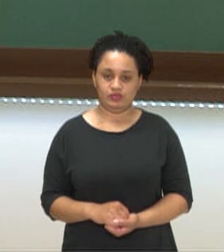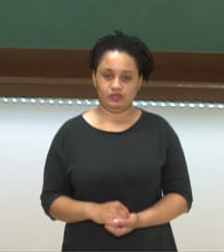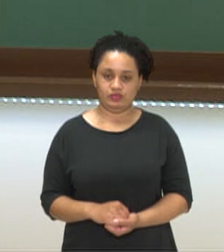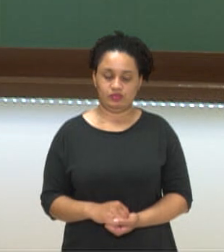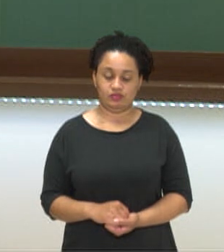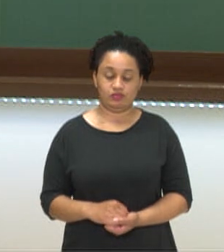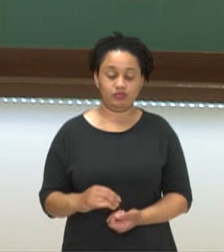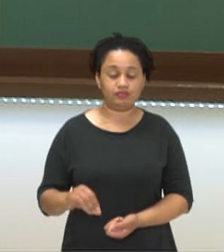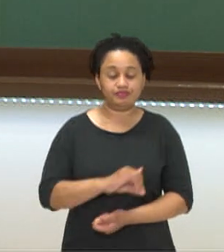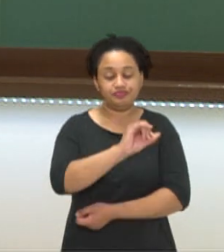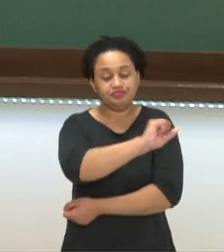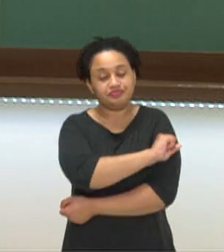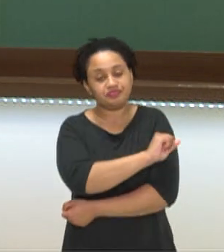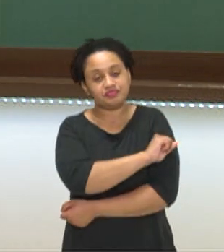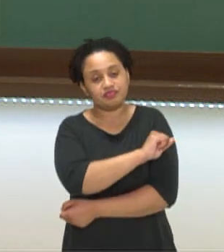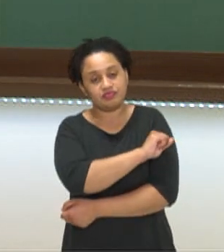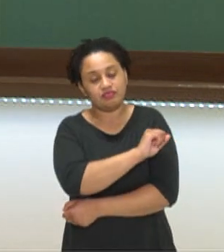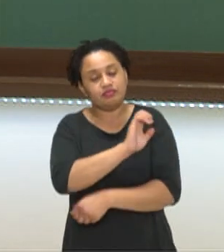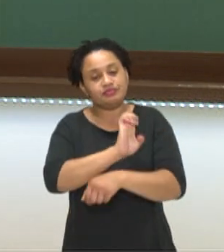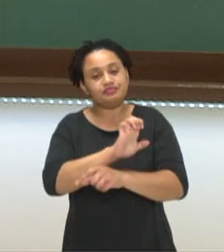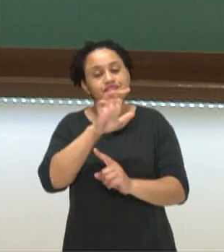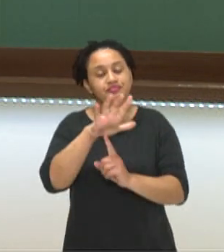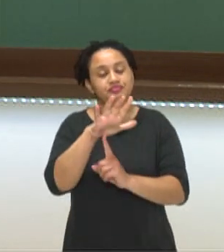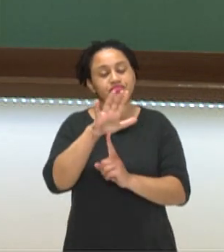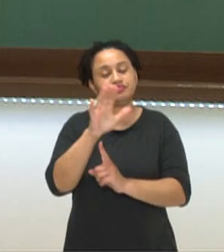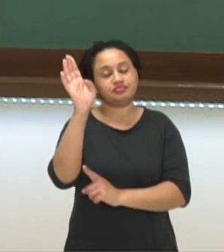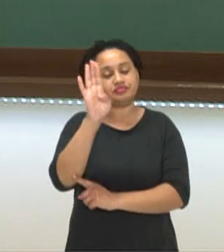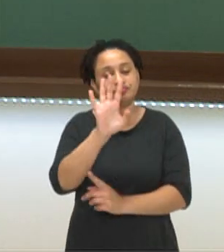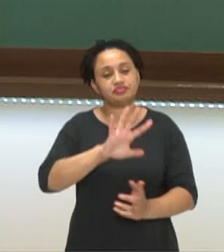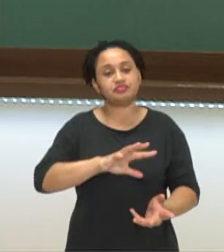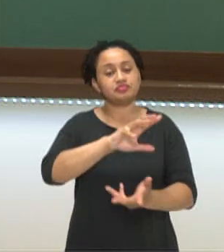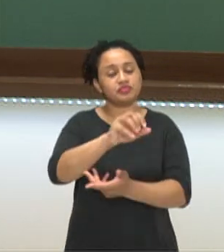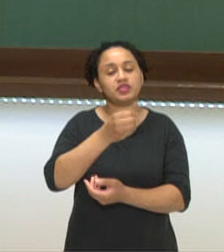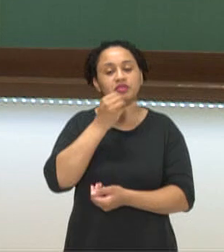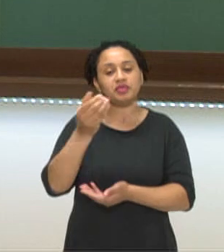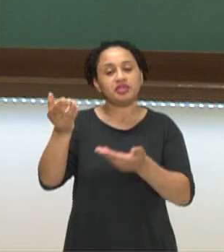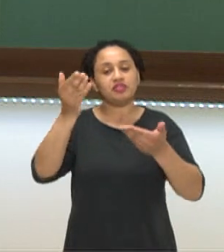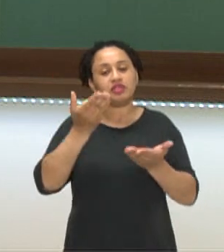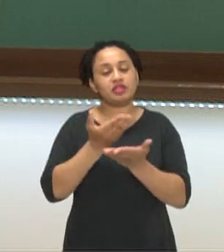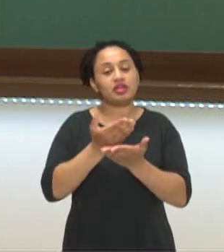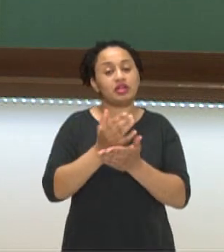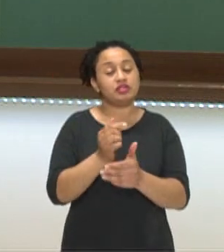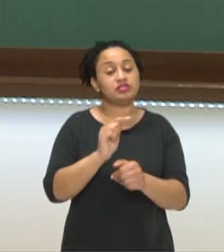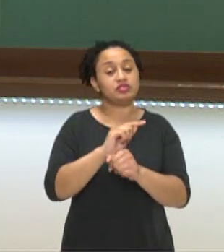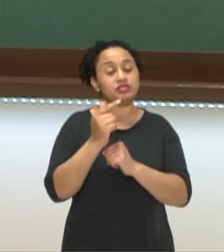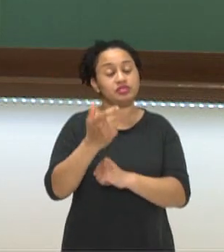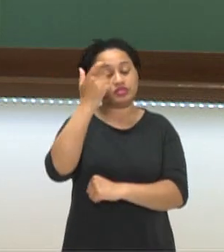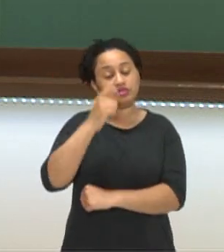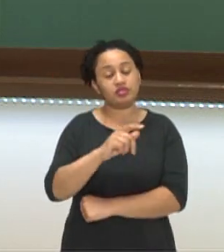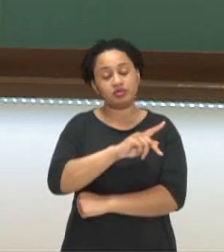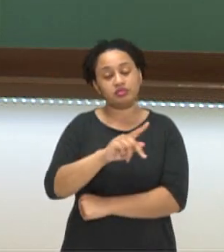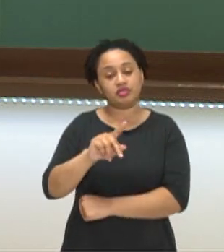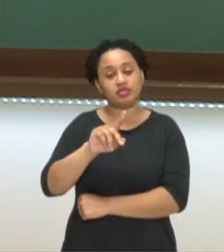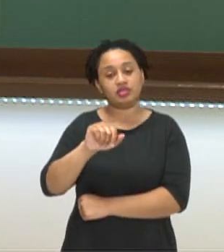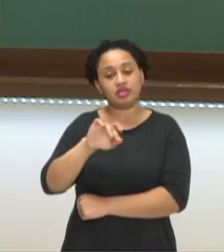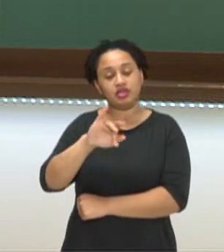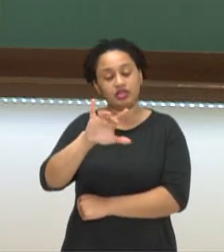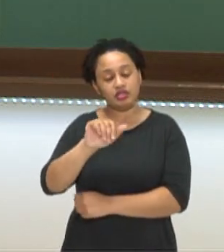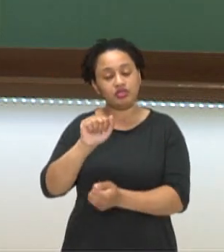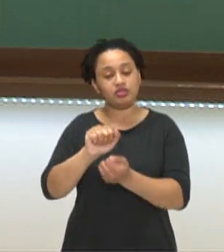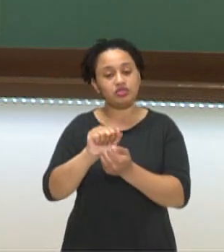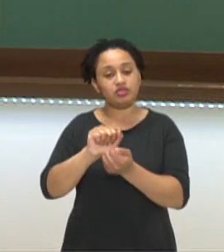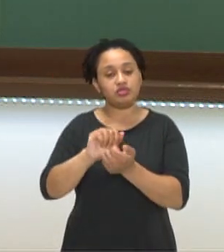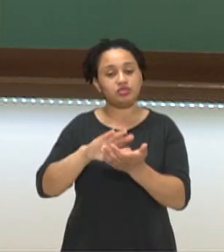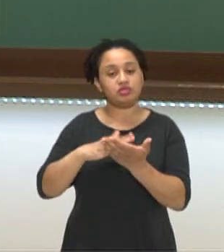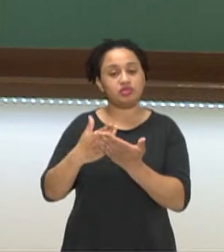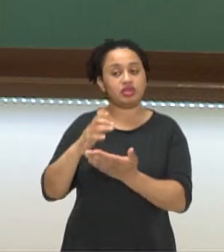estudante do estado do Paraná, do Brasil e do mundo, seja muito bem-vindo à nossa aula de geografia do programa Aula Paraná. Meu nome é Andrew e, juntamente com a Jéssica,